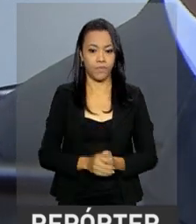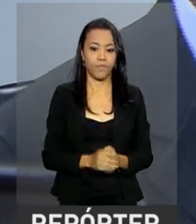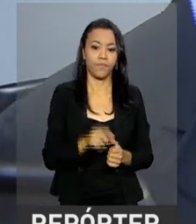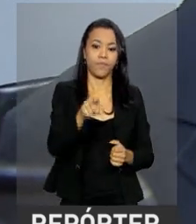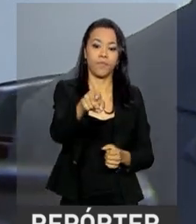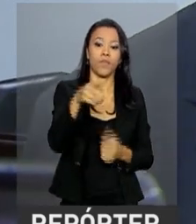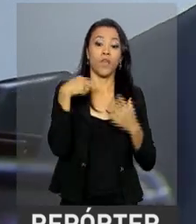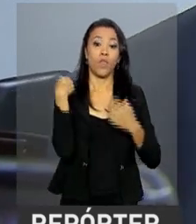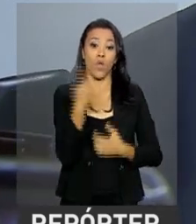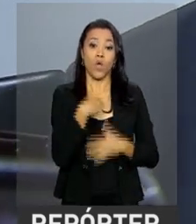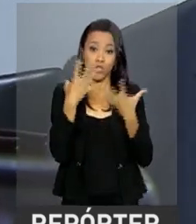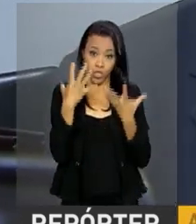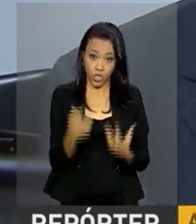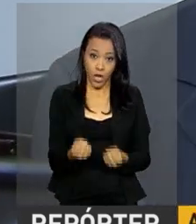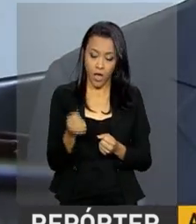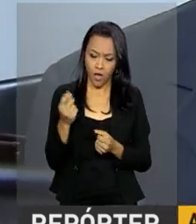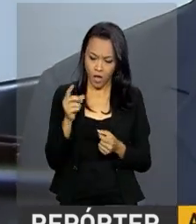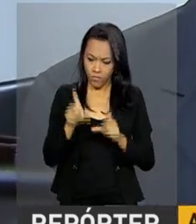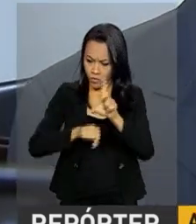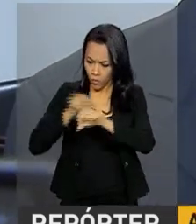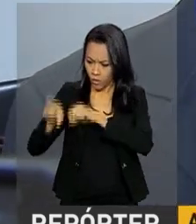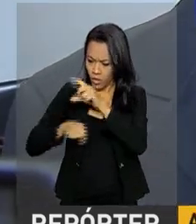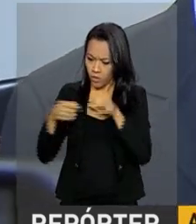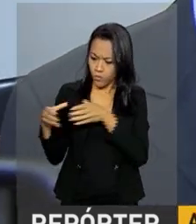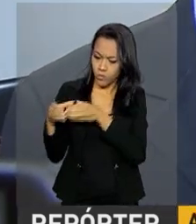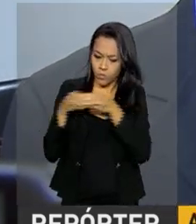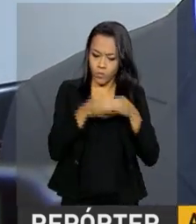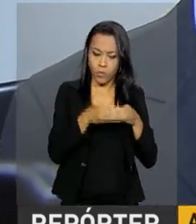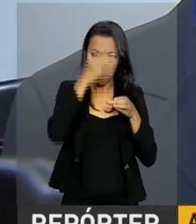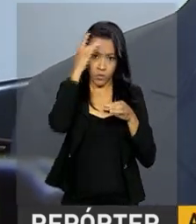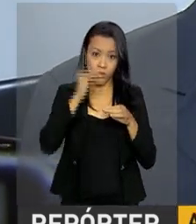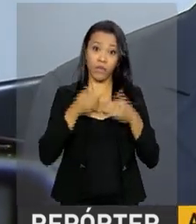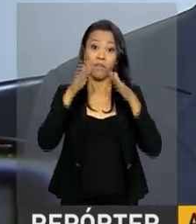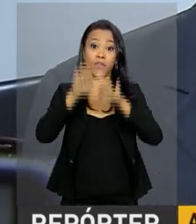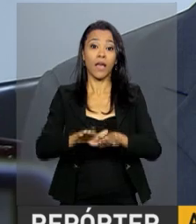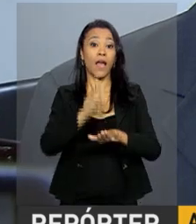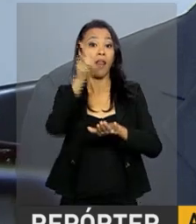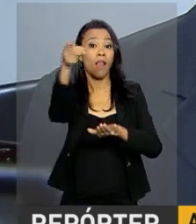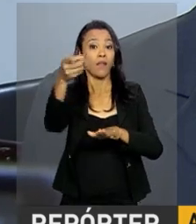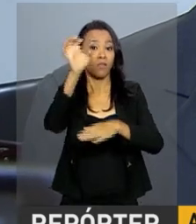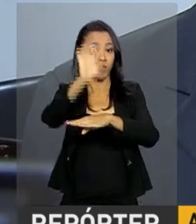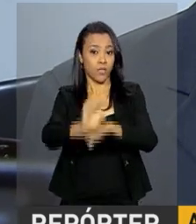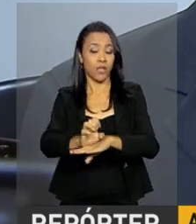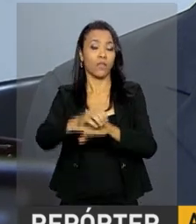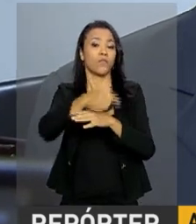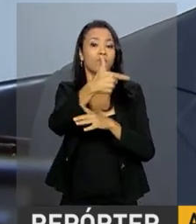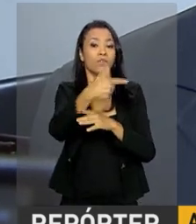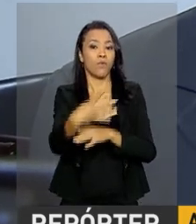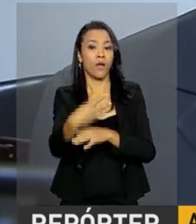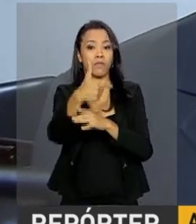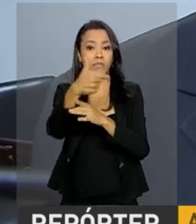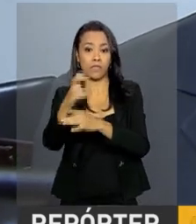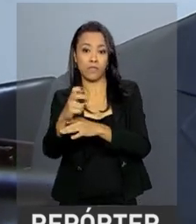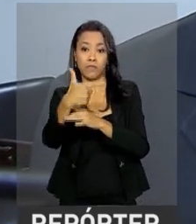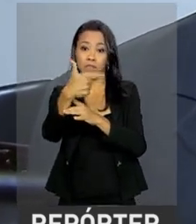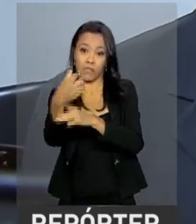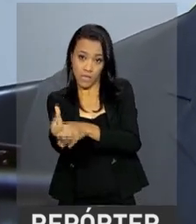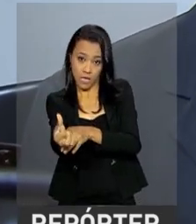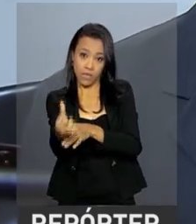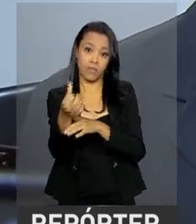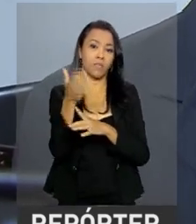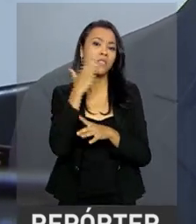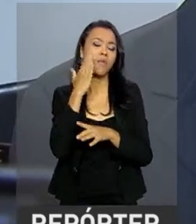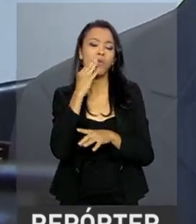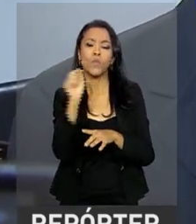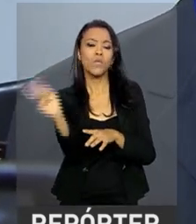já Montamos uma comissão que vai ficar dia 24 25 e 26 então Eh se preparando com todos os